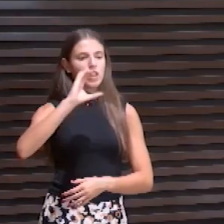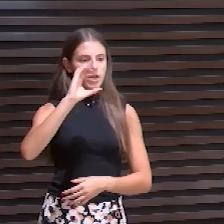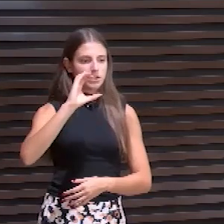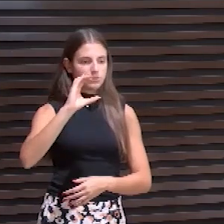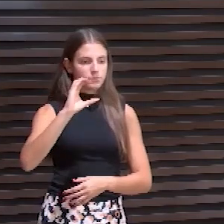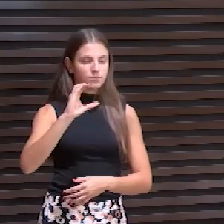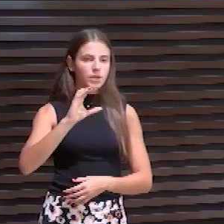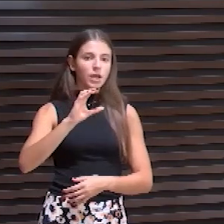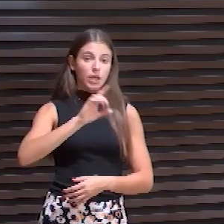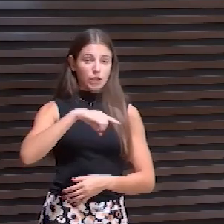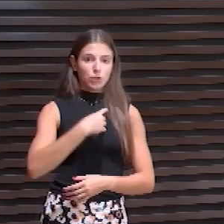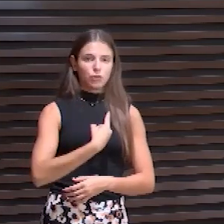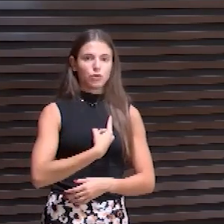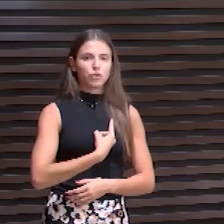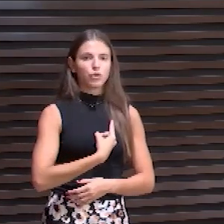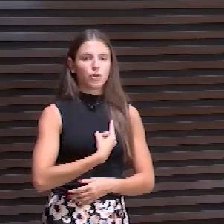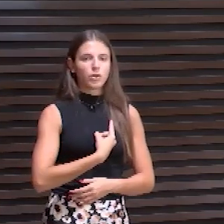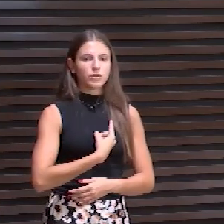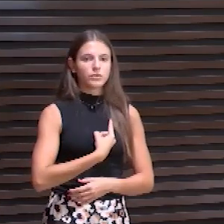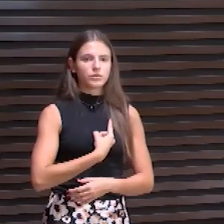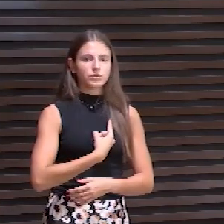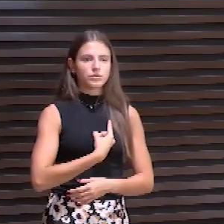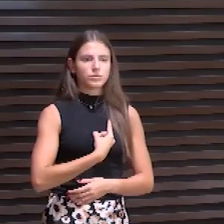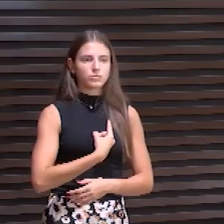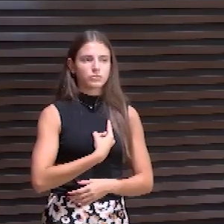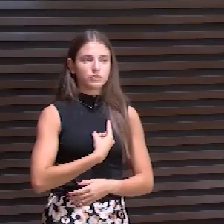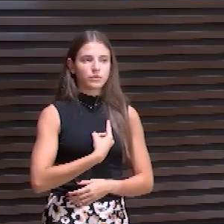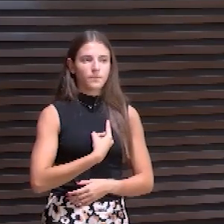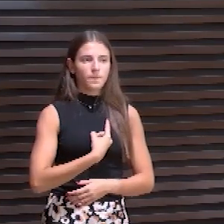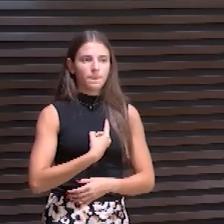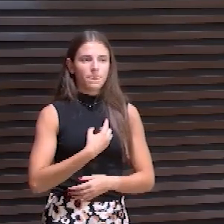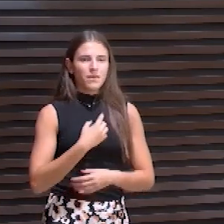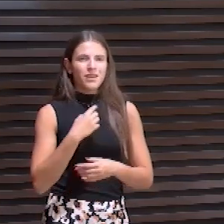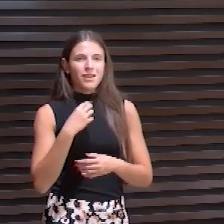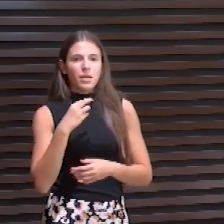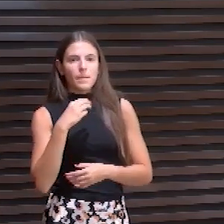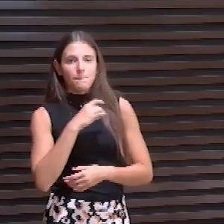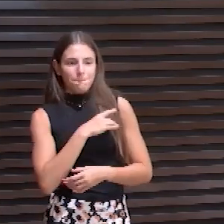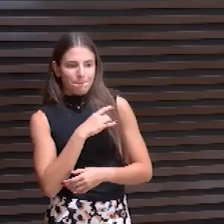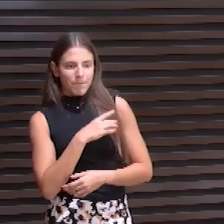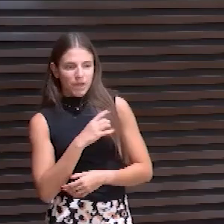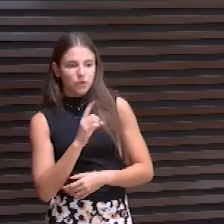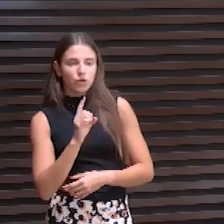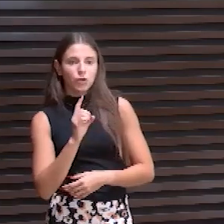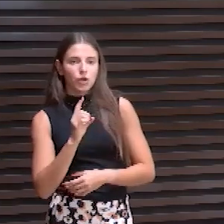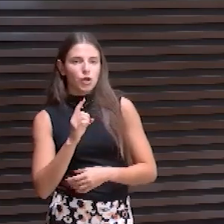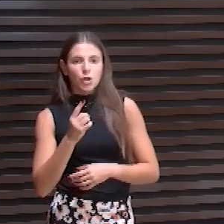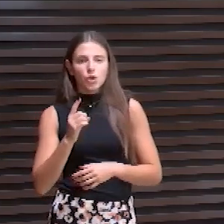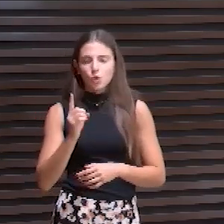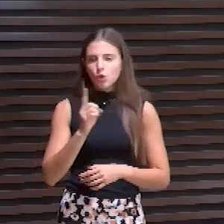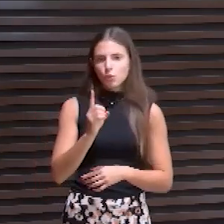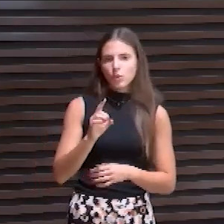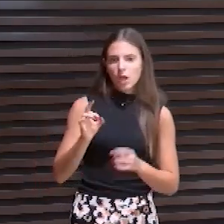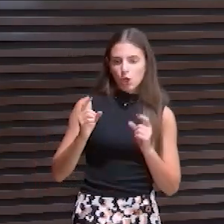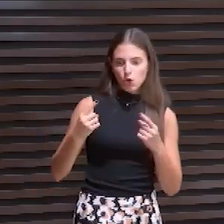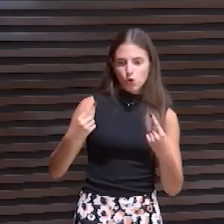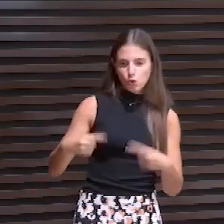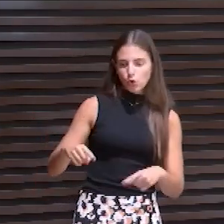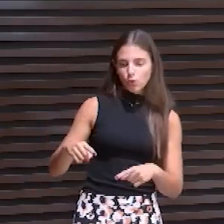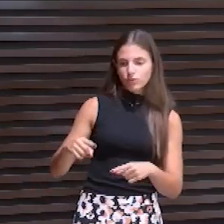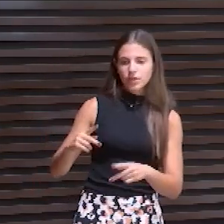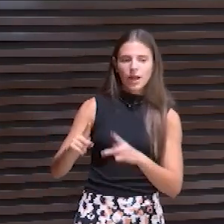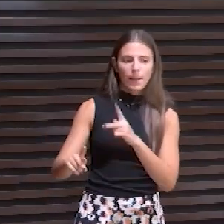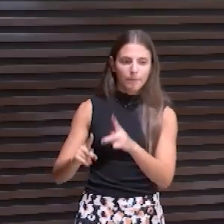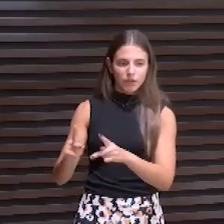Que o nosso receio não seja em ofender o ímpio com a verdade, mas em ofender a Deus com a nossa omissão.